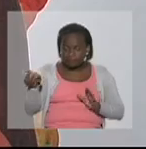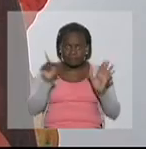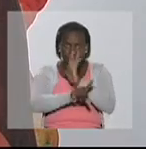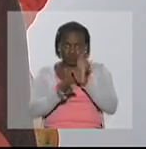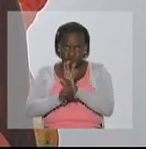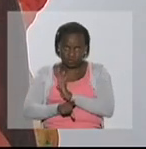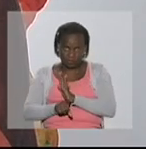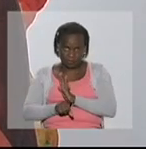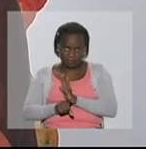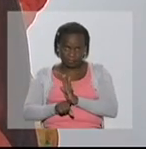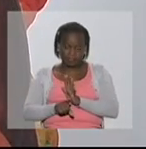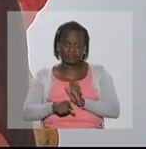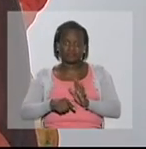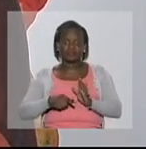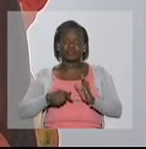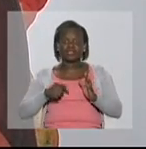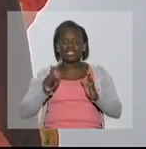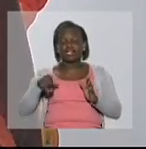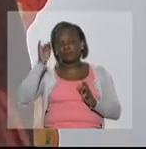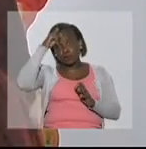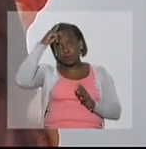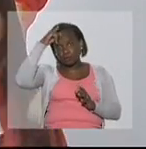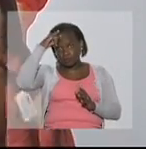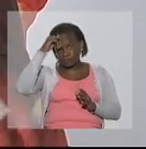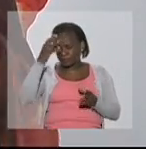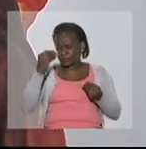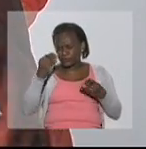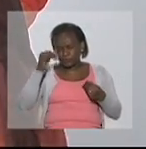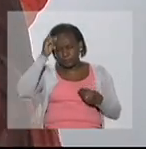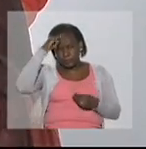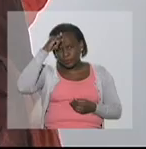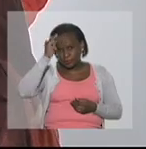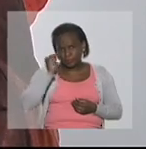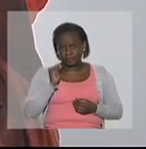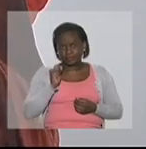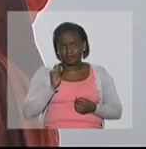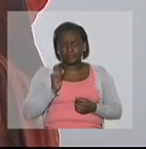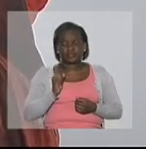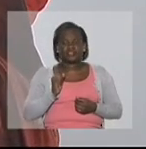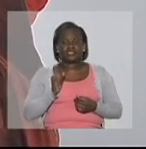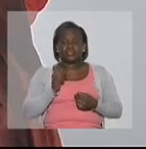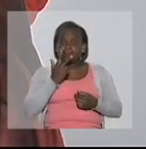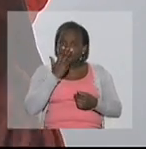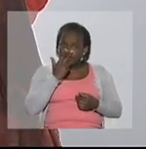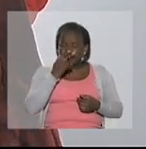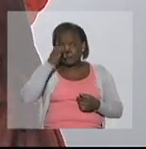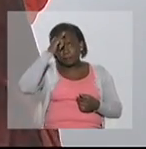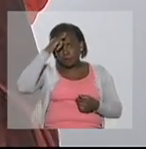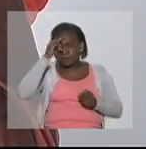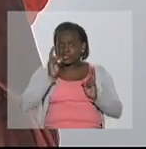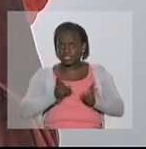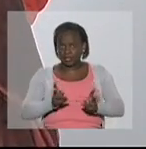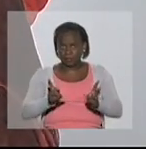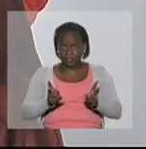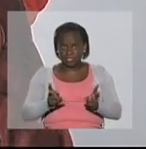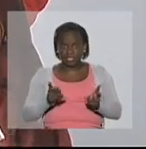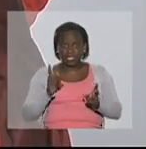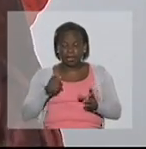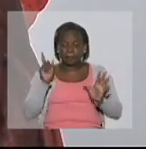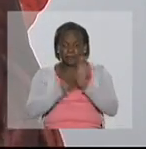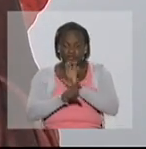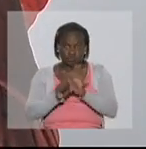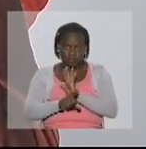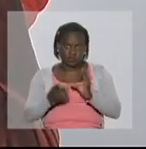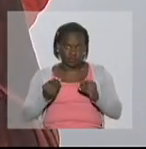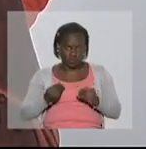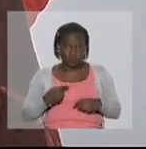Pergunta. E assim, ele é bobo, ele é muito bobo. É aparentemente bobo sempre. O homem é o